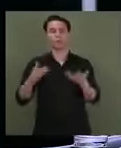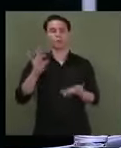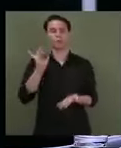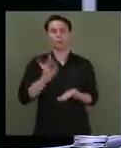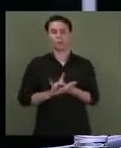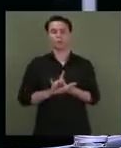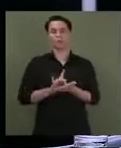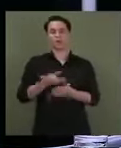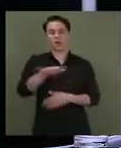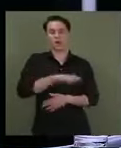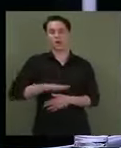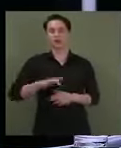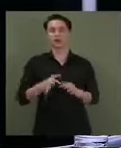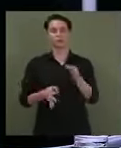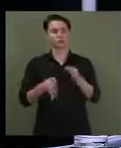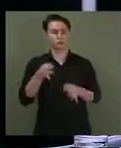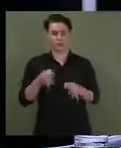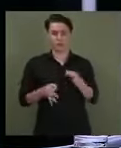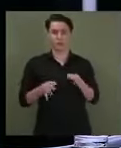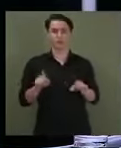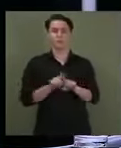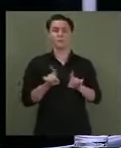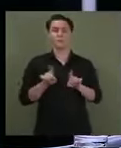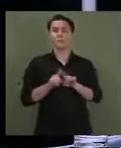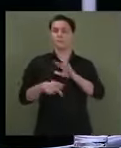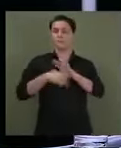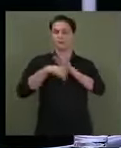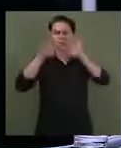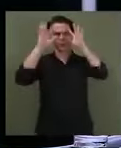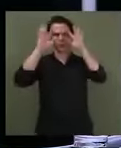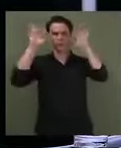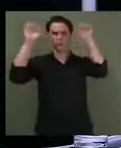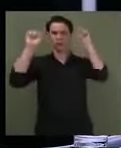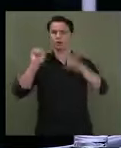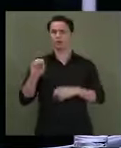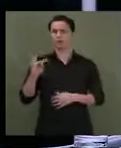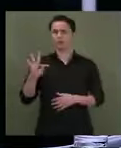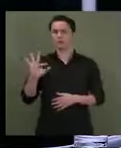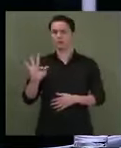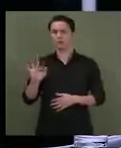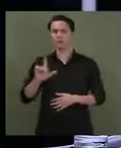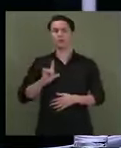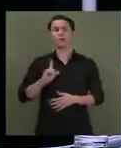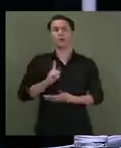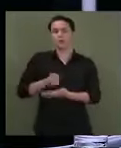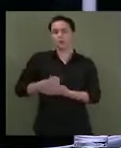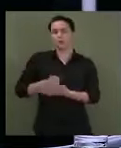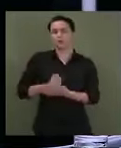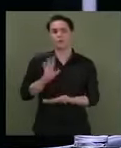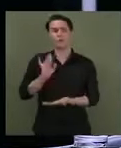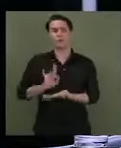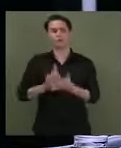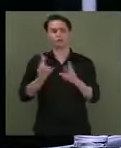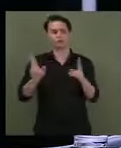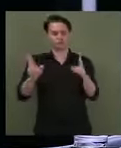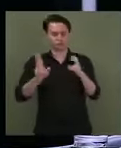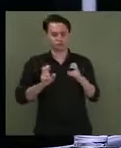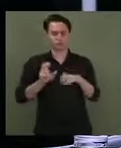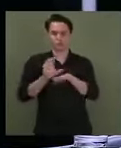submetidos ao Judiciário tem, na última instância do Supremo Tribunal Federal, o seu dever, de fato, de reconhecer